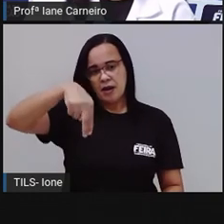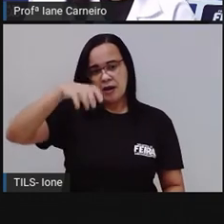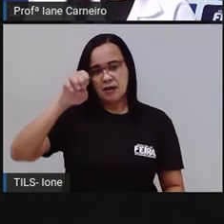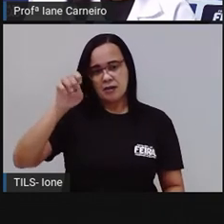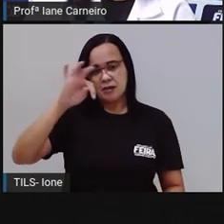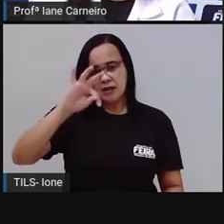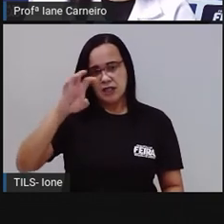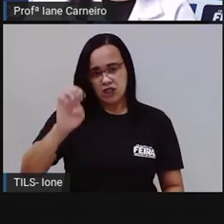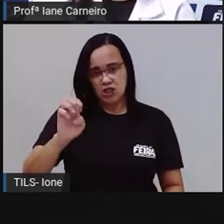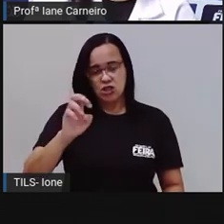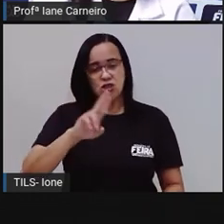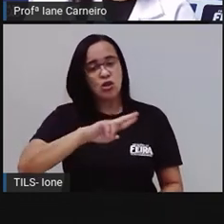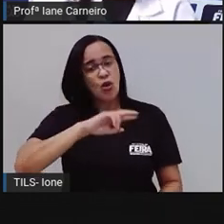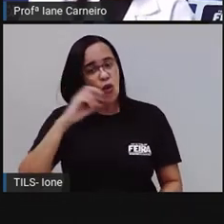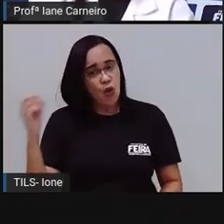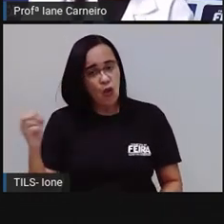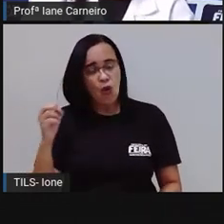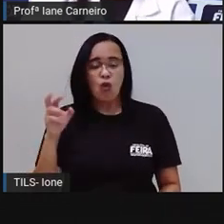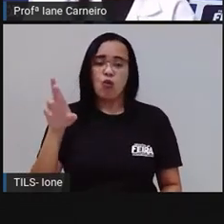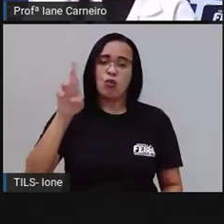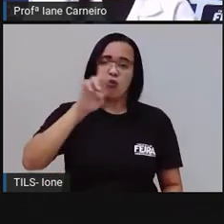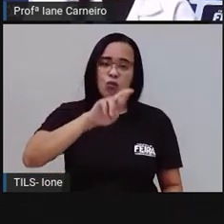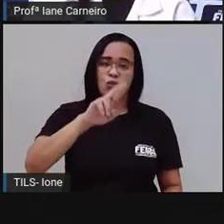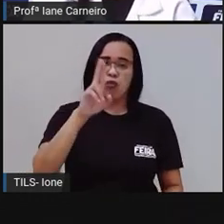Ou Ruth, tá certo?